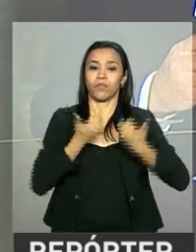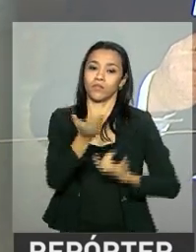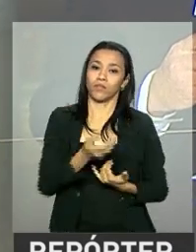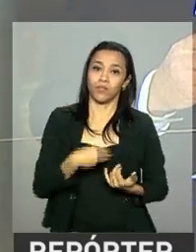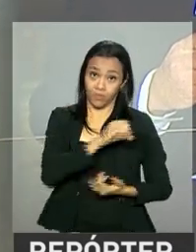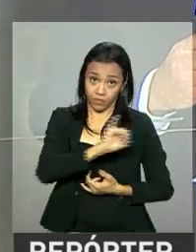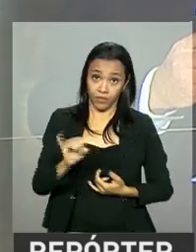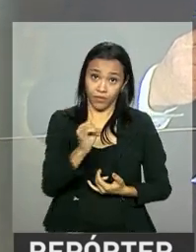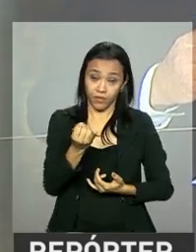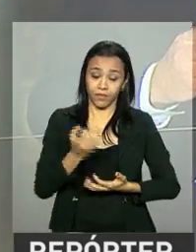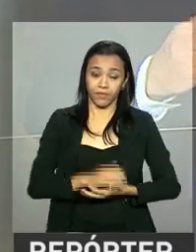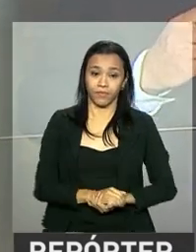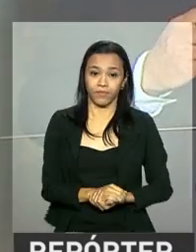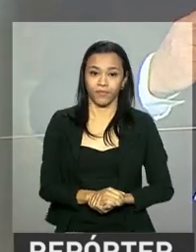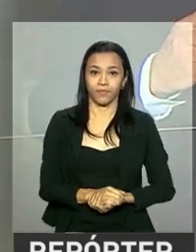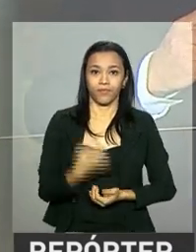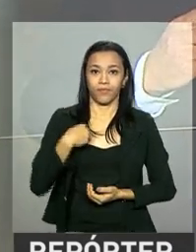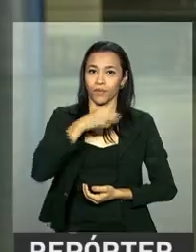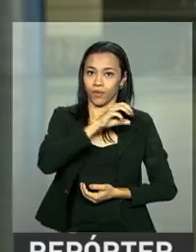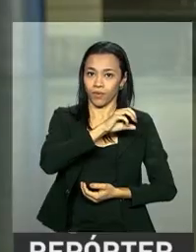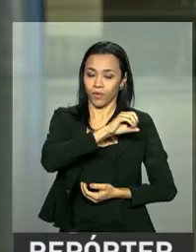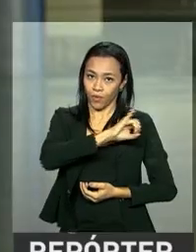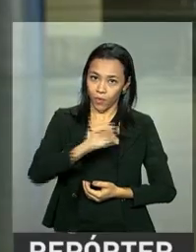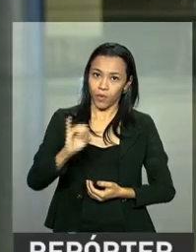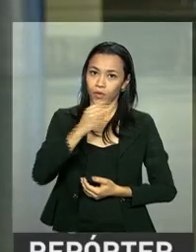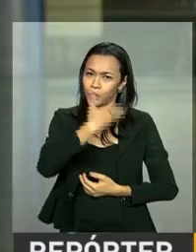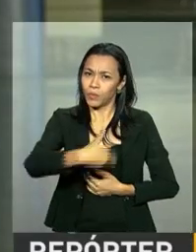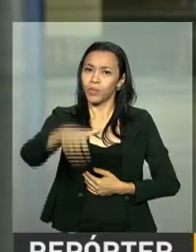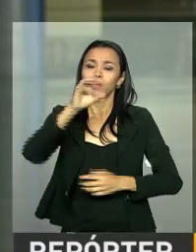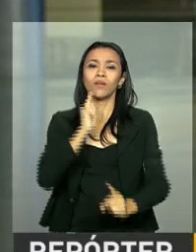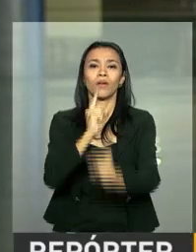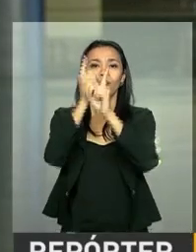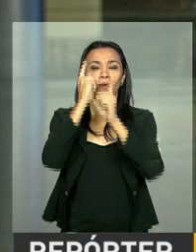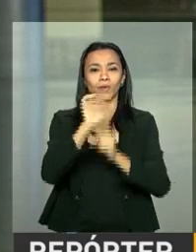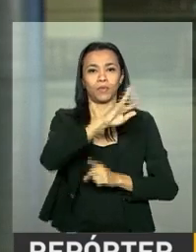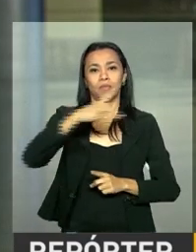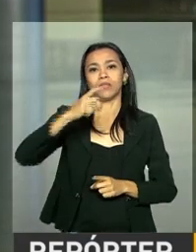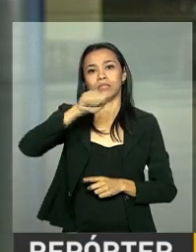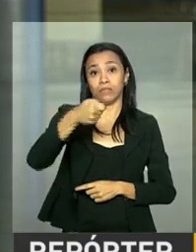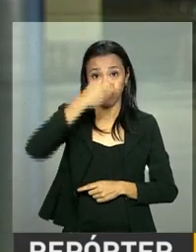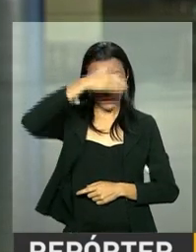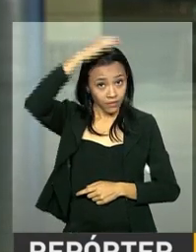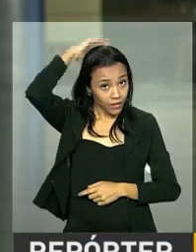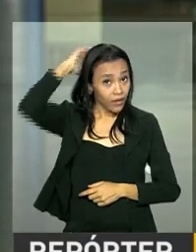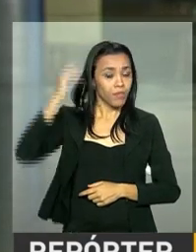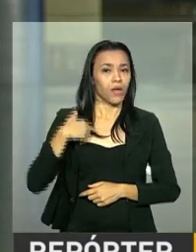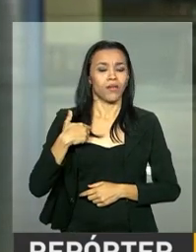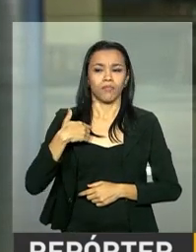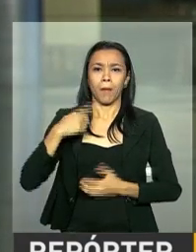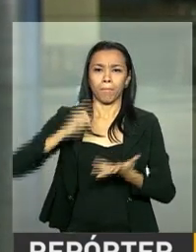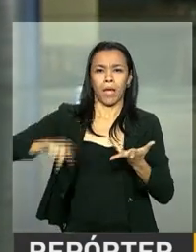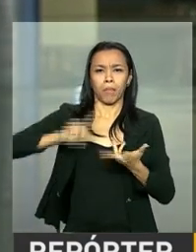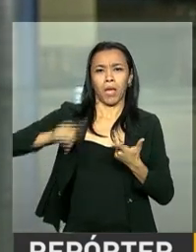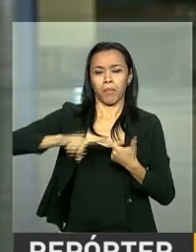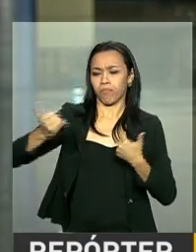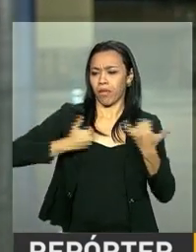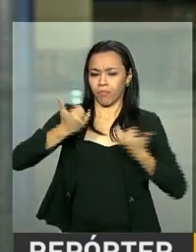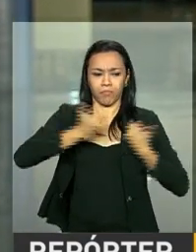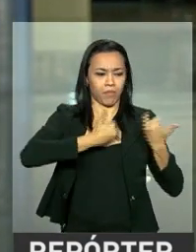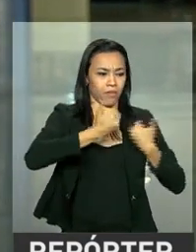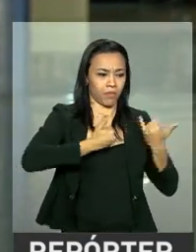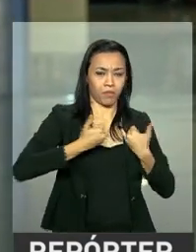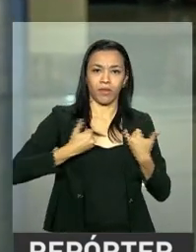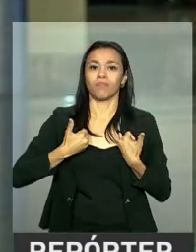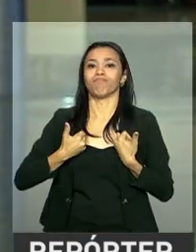Olá Nei Olá Leandro durante um encontro o presidente em exercício Michel Temer ouviu as demandas de mais de 150